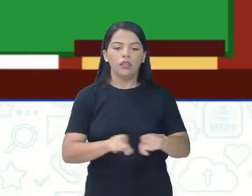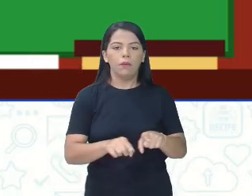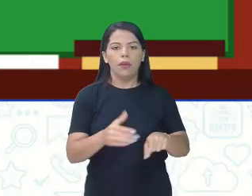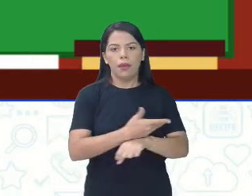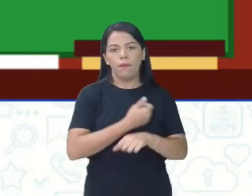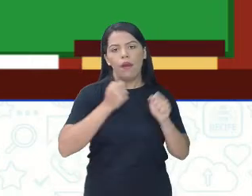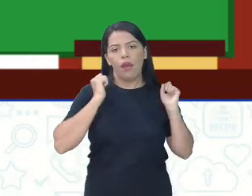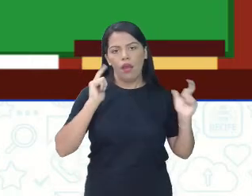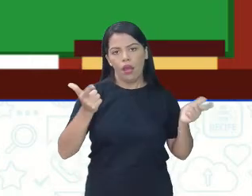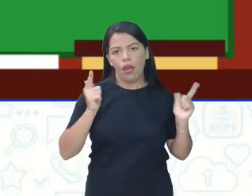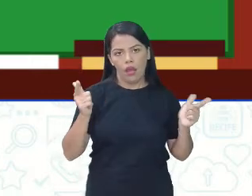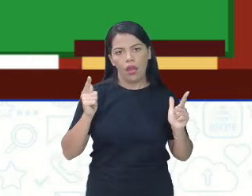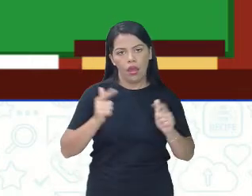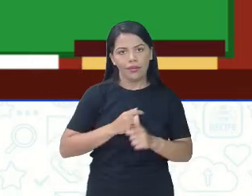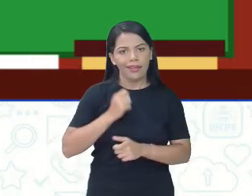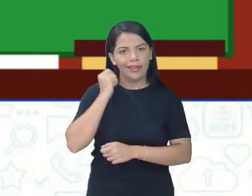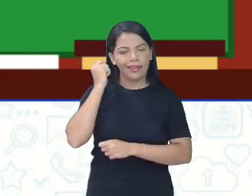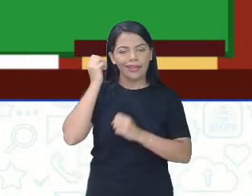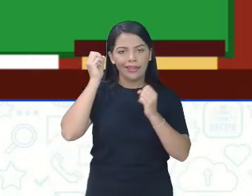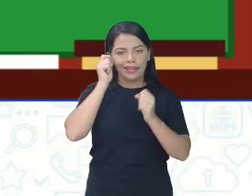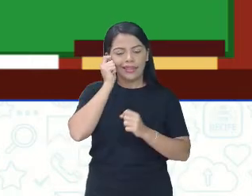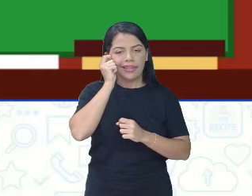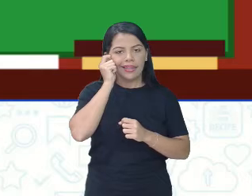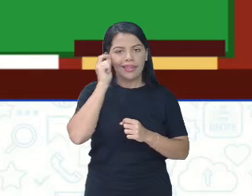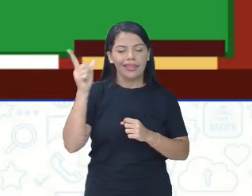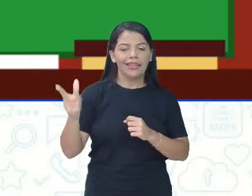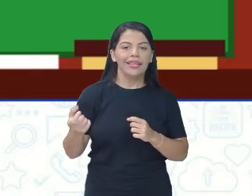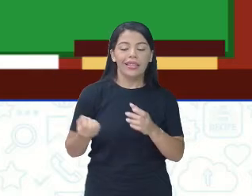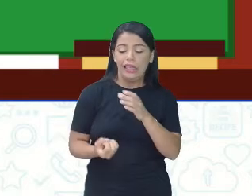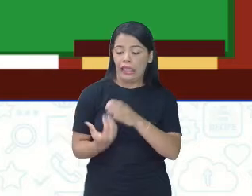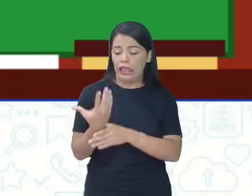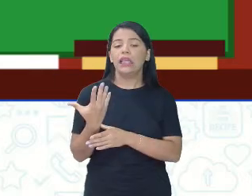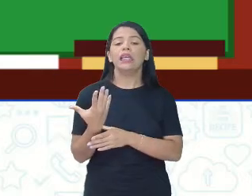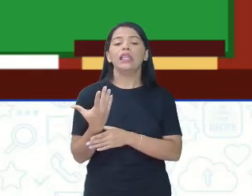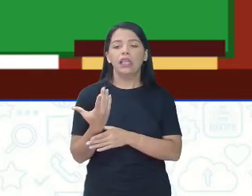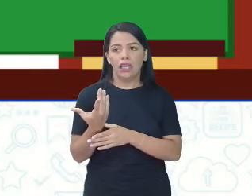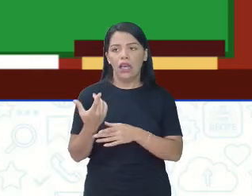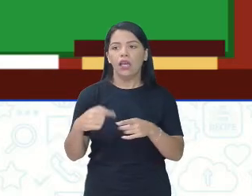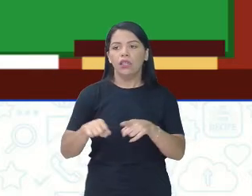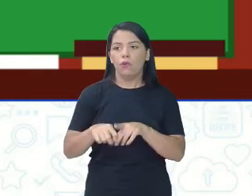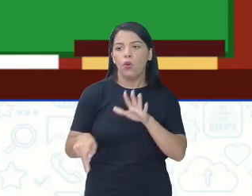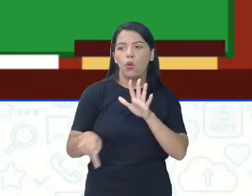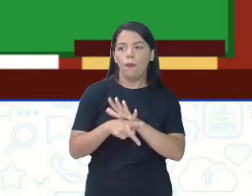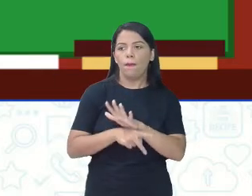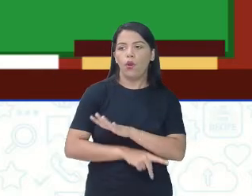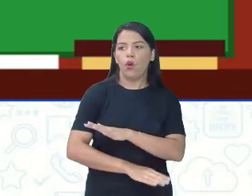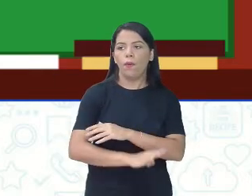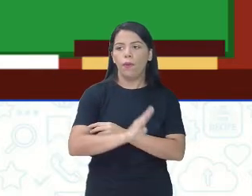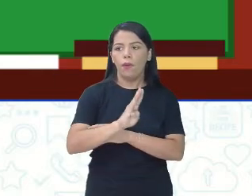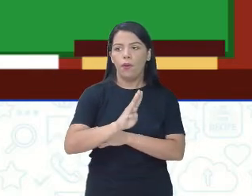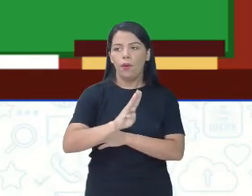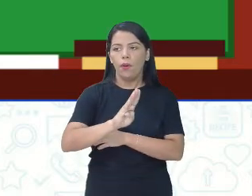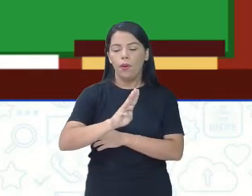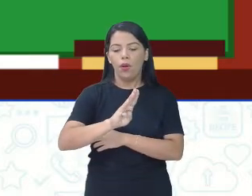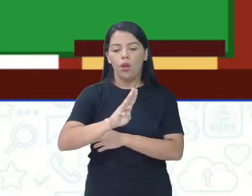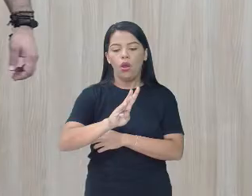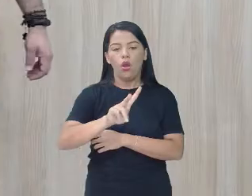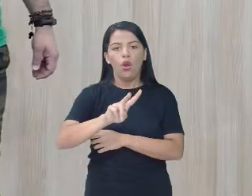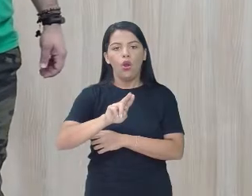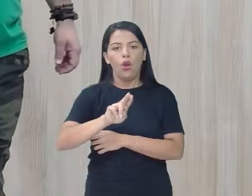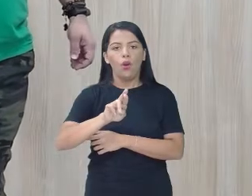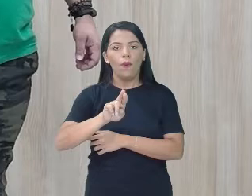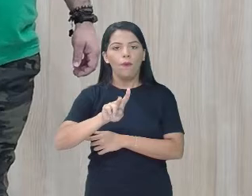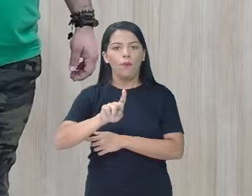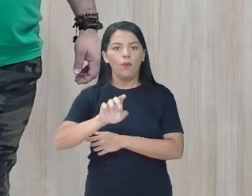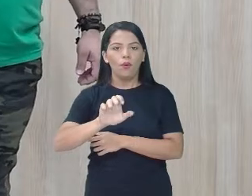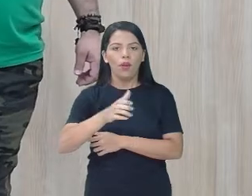Recife idealizadas pelo paisagista Burle Marx, né, enquanto espaços da história e memória da cidade. Então, a gente